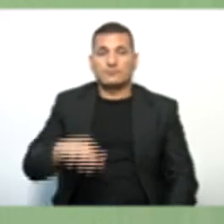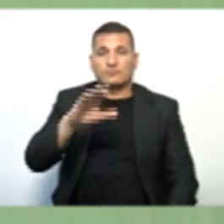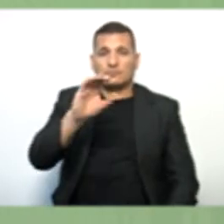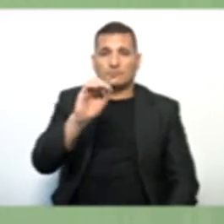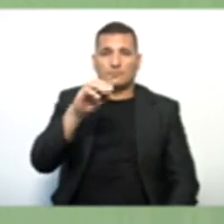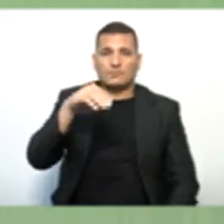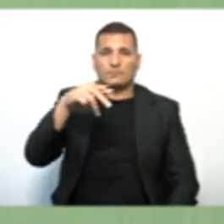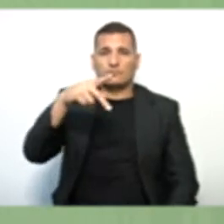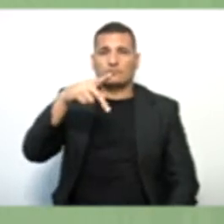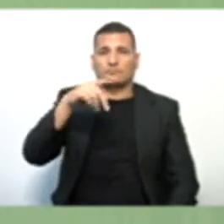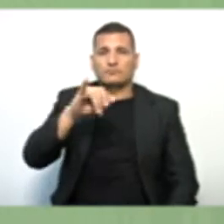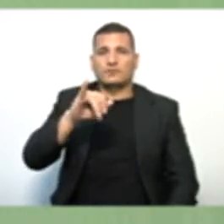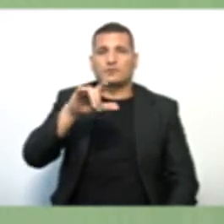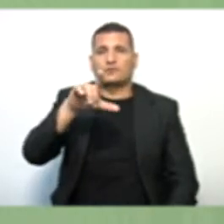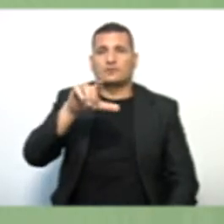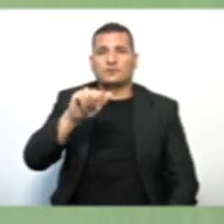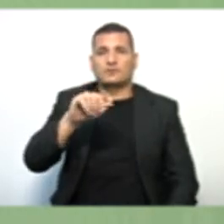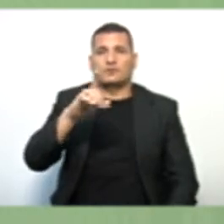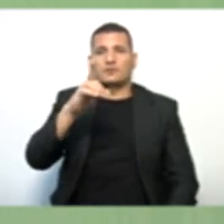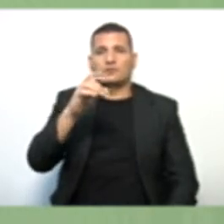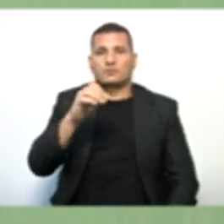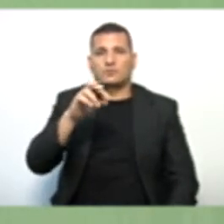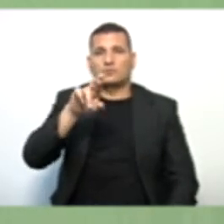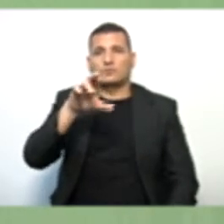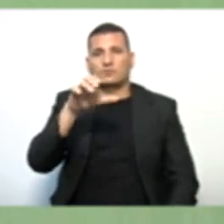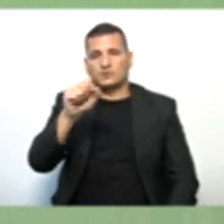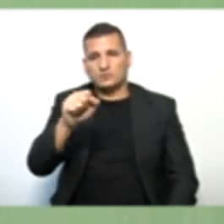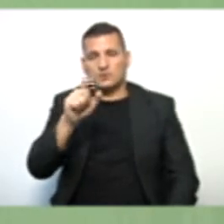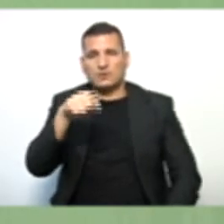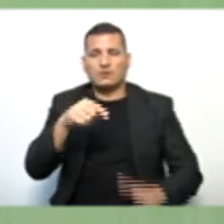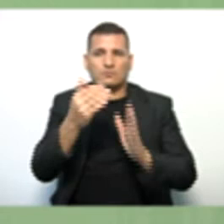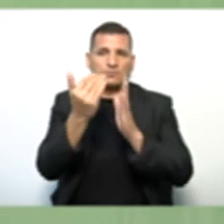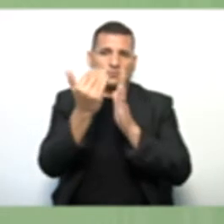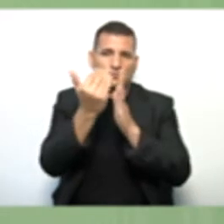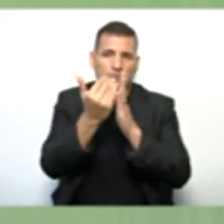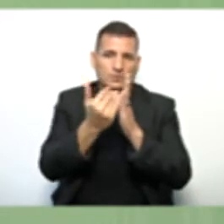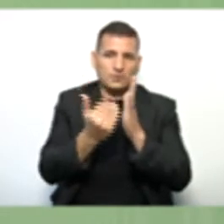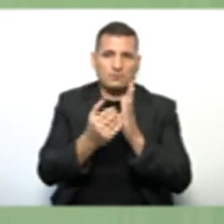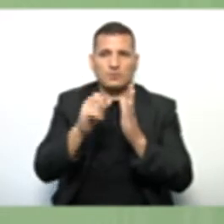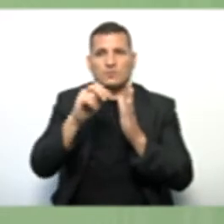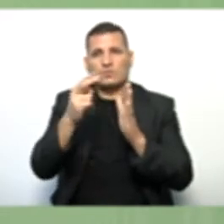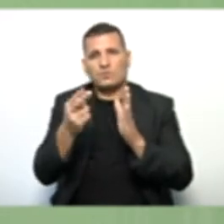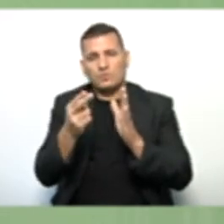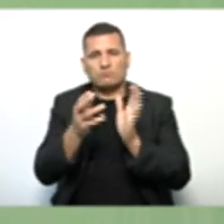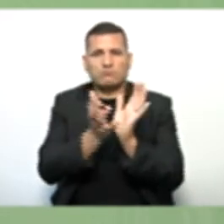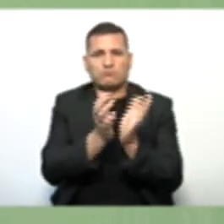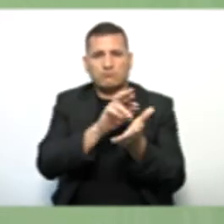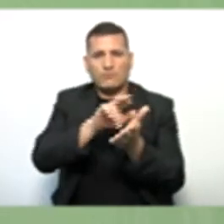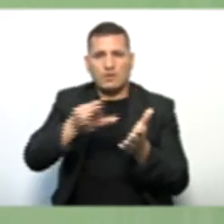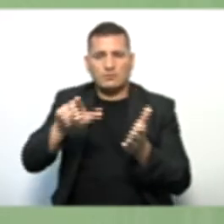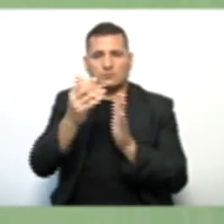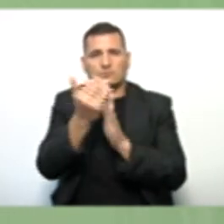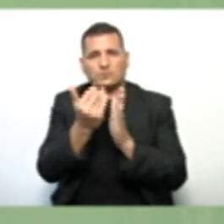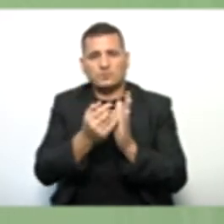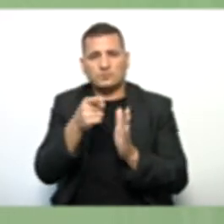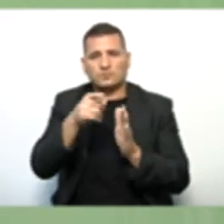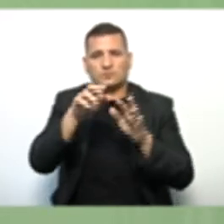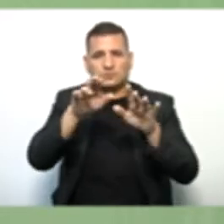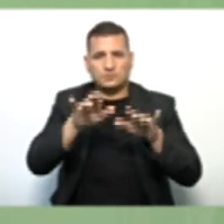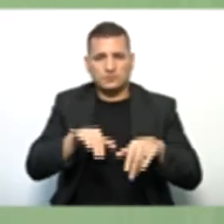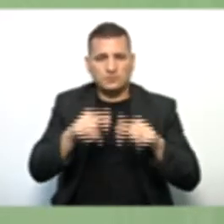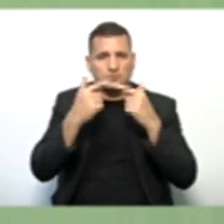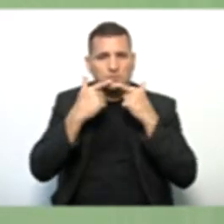Compiladores. Compilador é um programa ou um grupo de programas escrito por uma linguagem